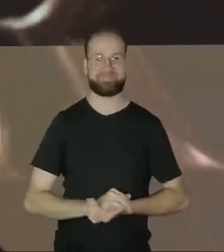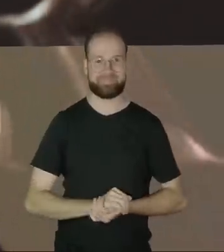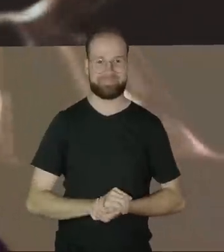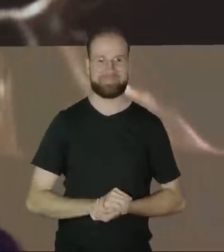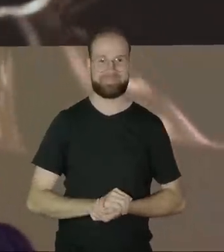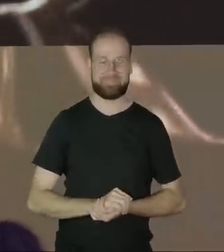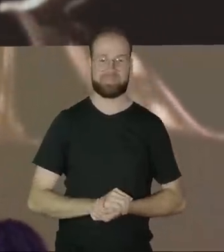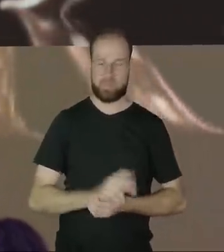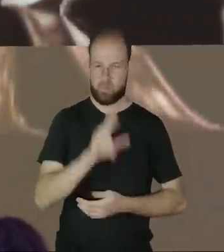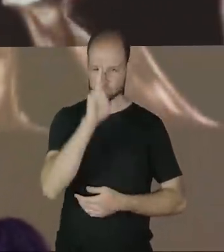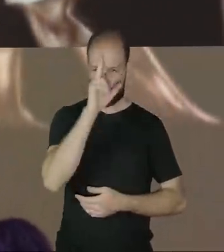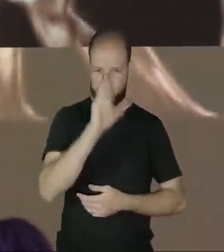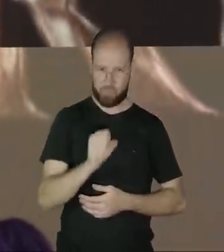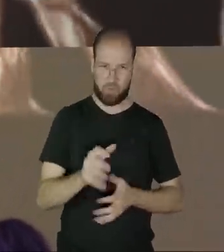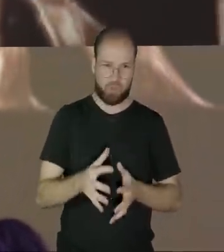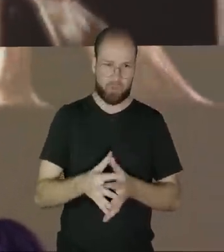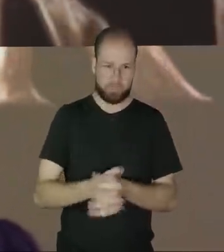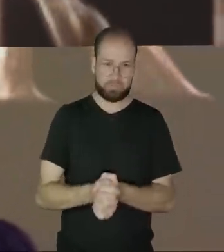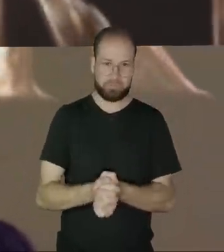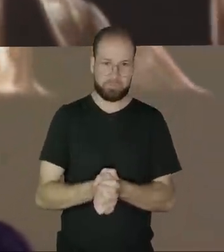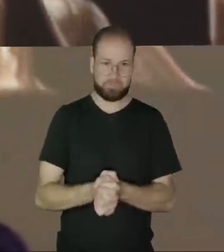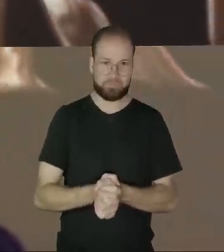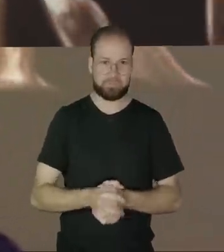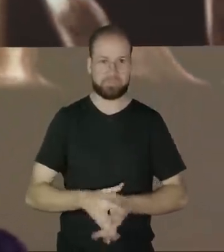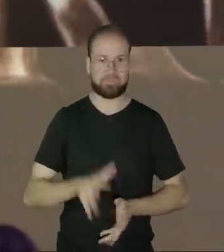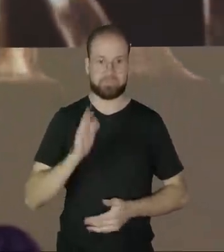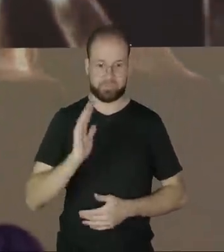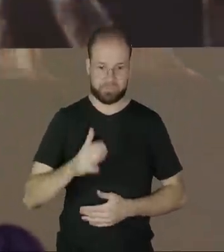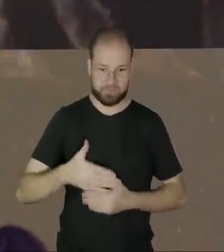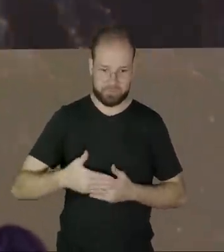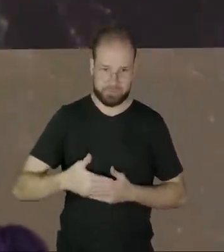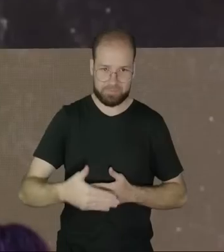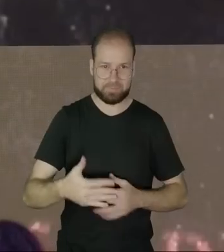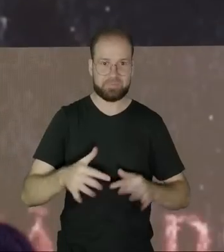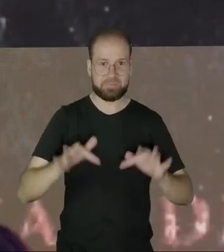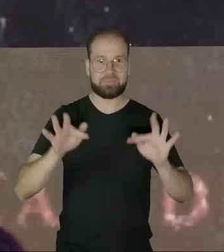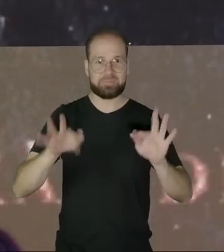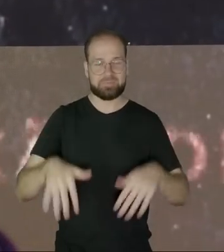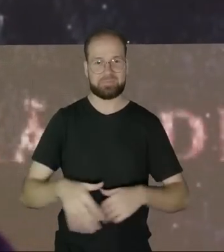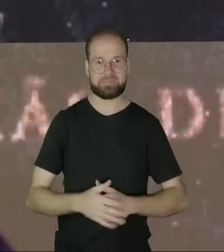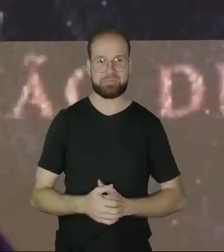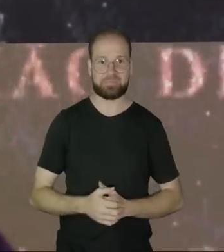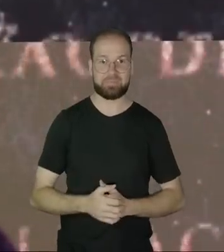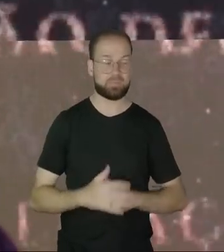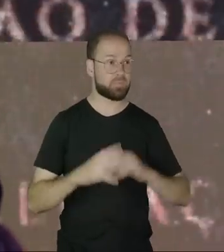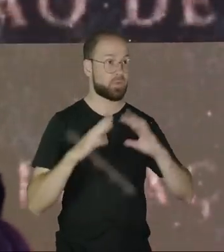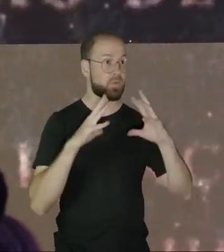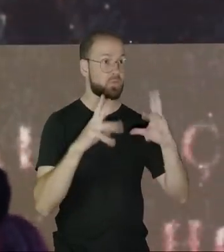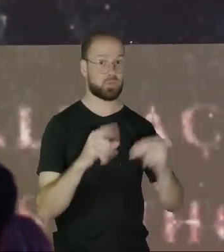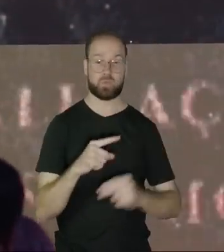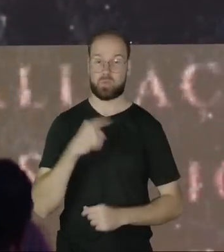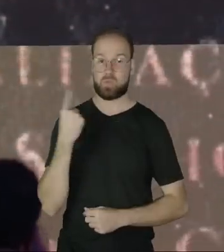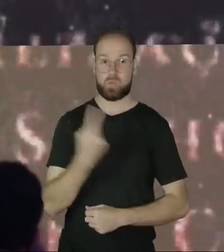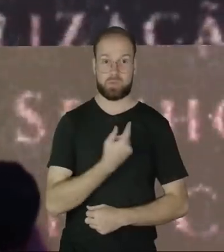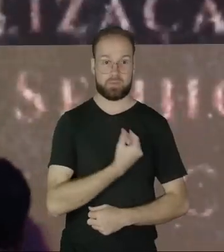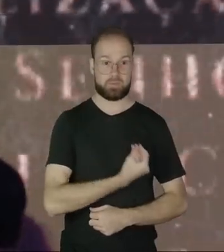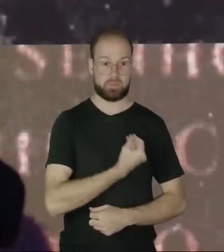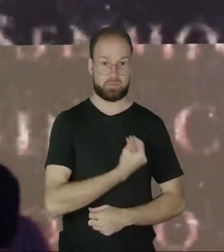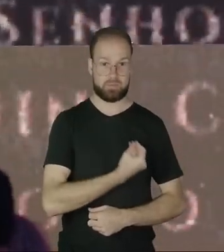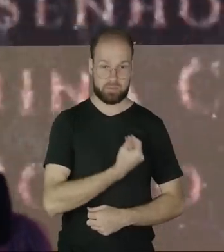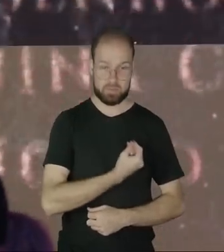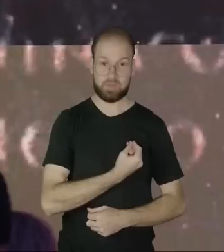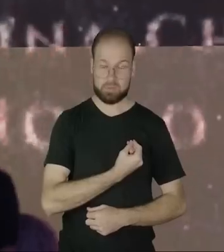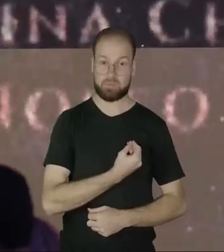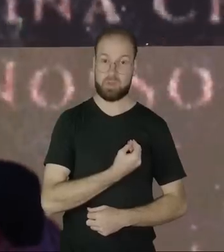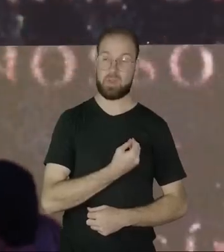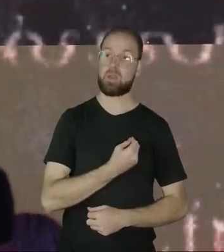Segure forte. Nós já estamos terminando, só preciso de mais um minuto, Senhor. Tudo aquilo que a gente realiza, povo santo, é sinal da